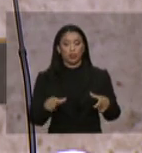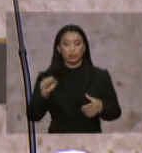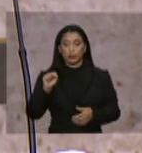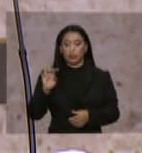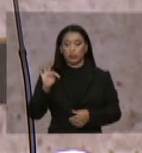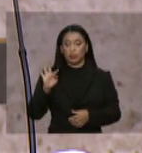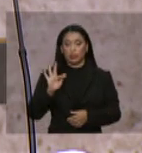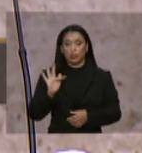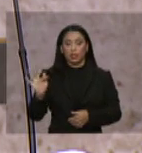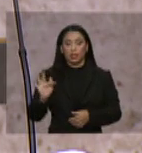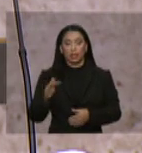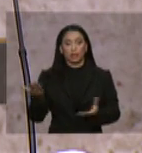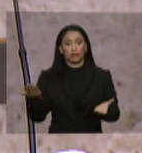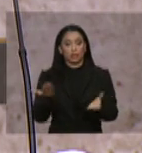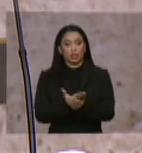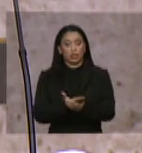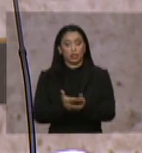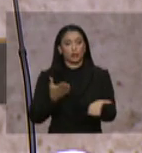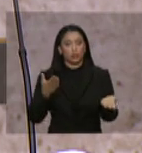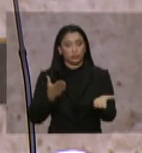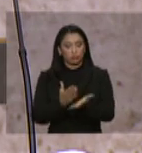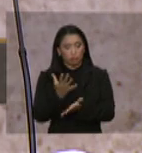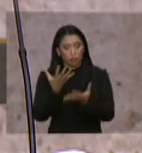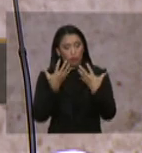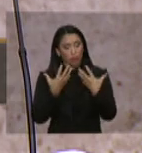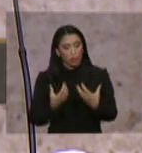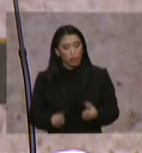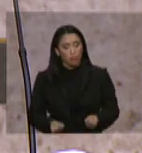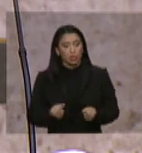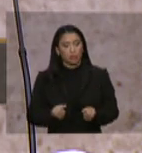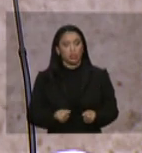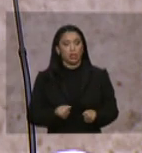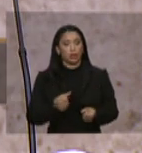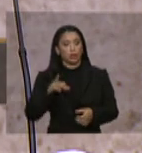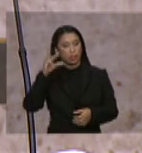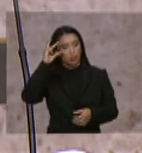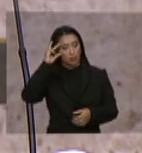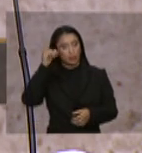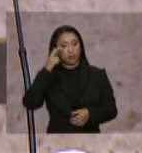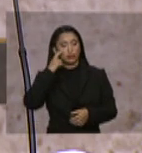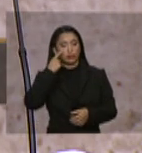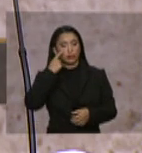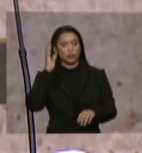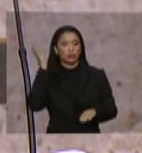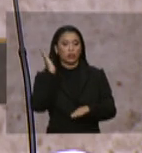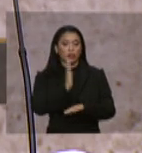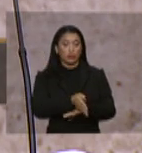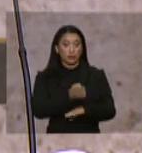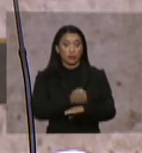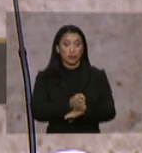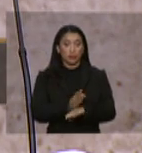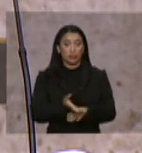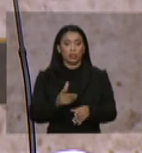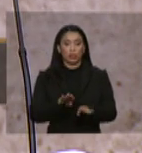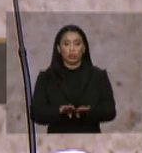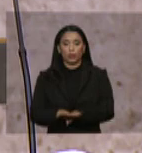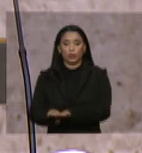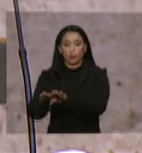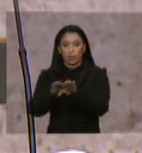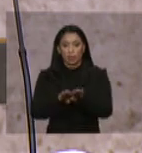conheceu da ação vencidos o ministro André Mendonça e o ministro Nunes Marques e no mérito por